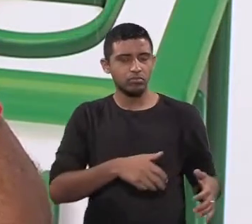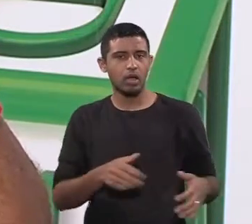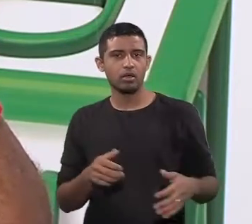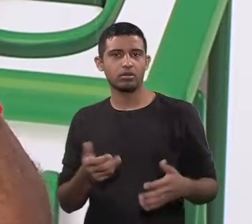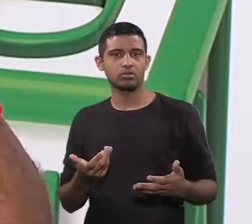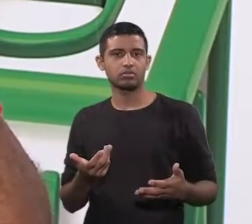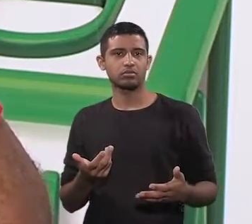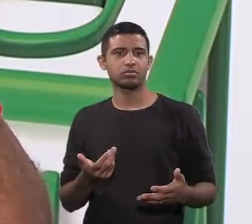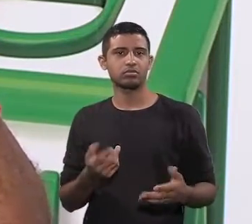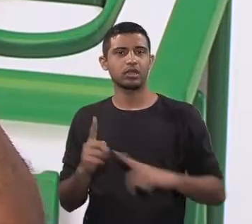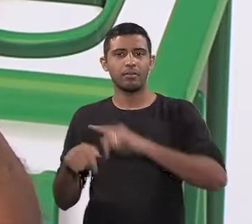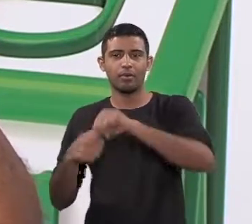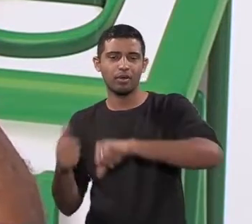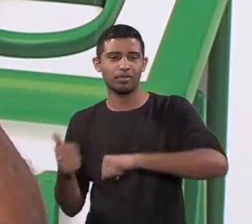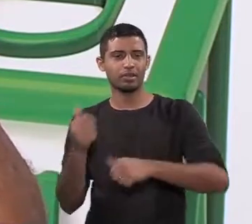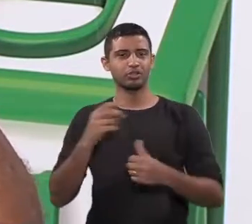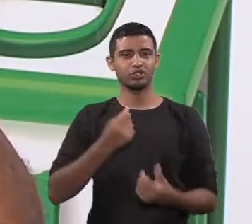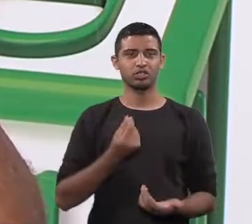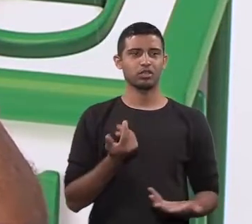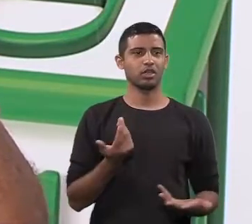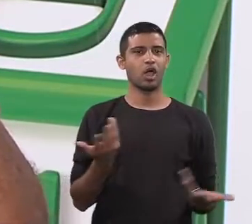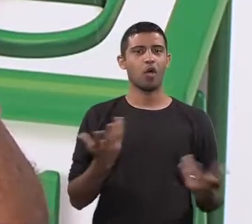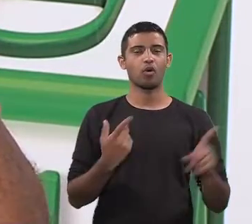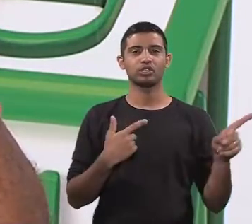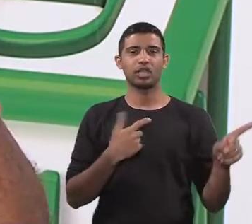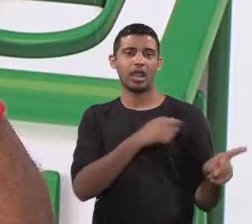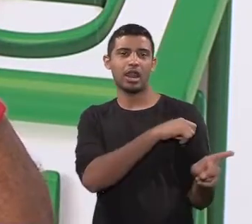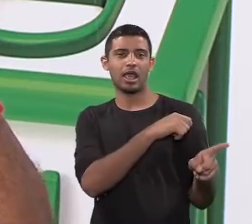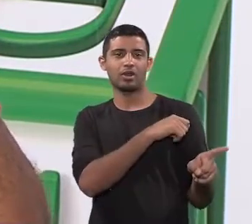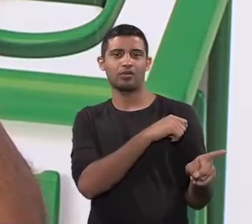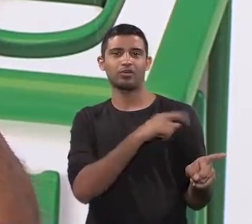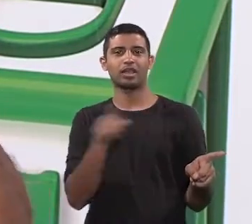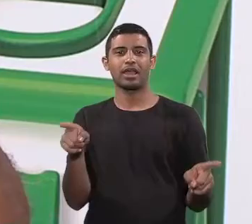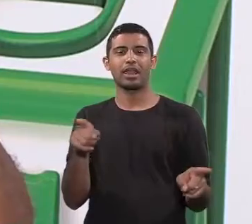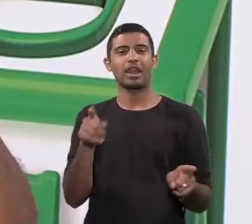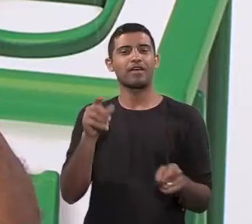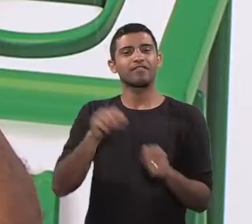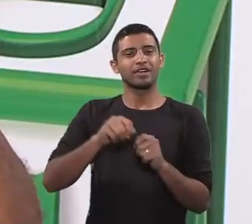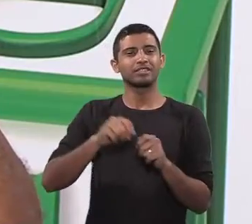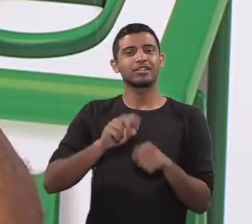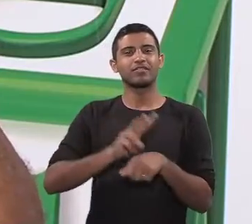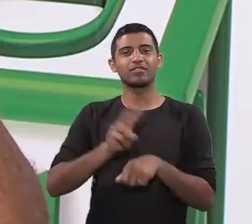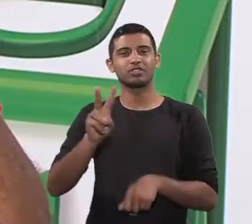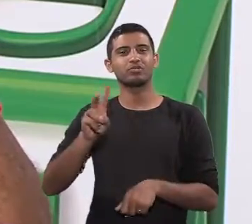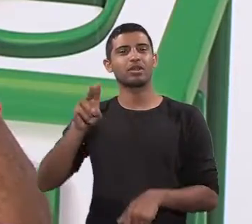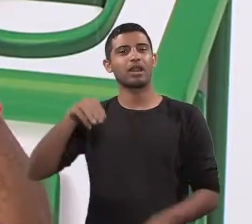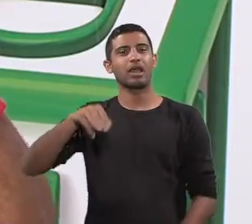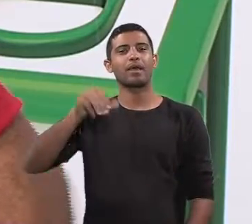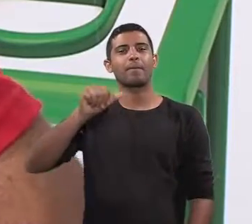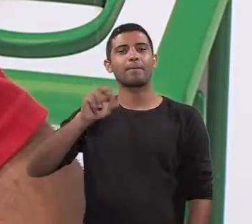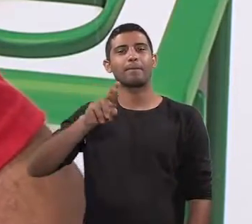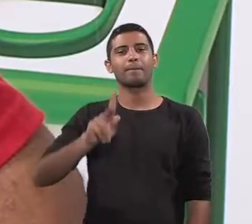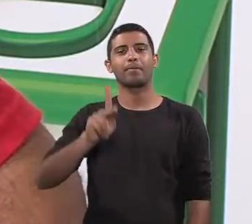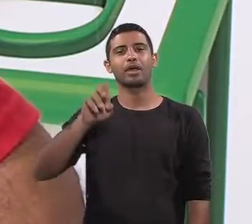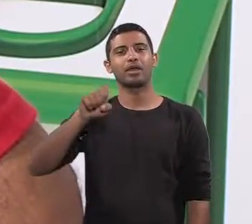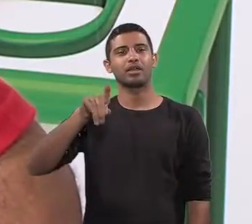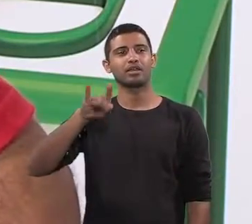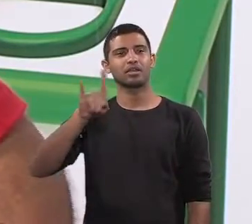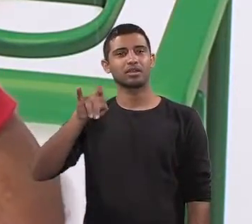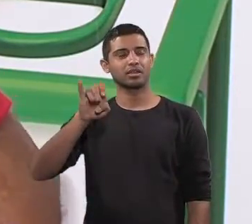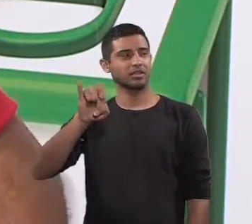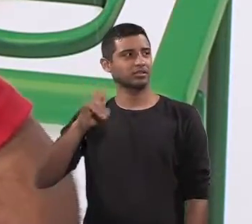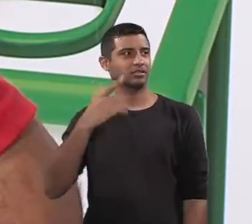para Mackenzie, ela está treinando no Mackenzie. Nossa. Então, são oportunidades que o esporte, que a